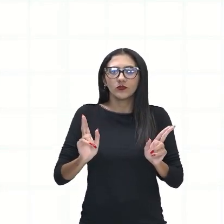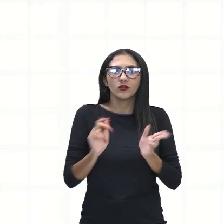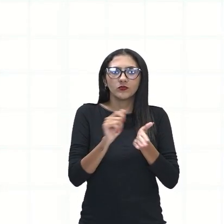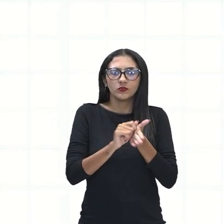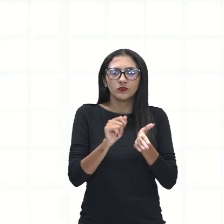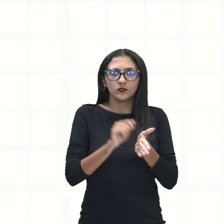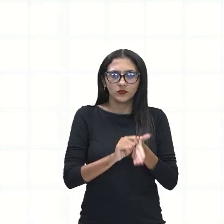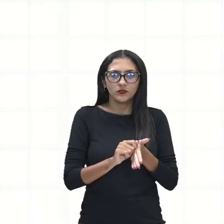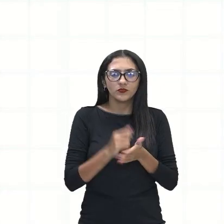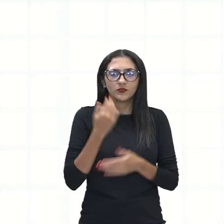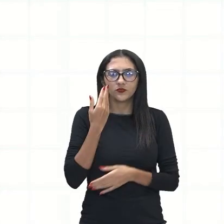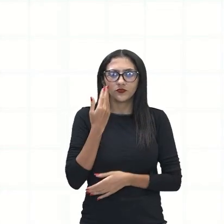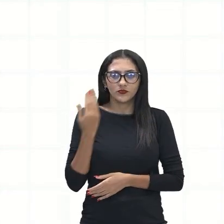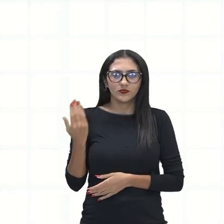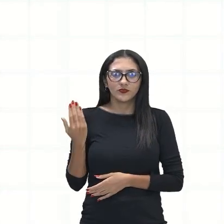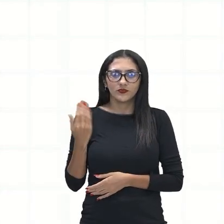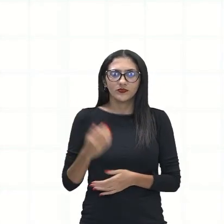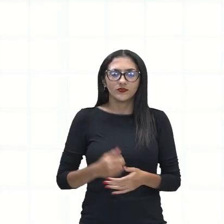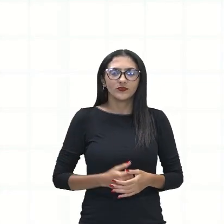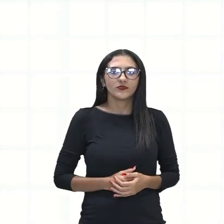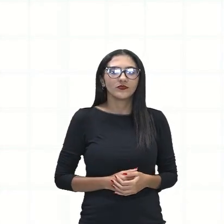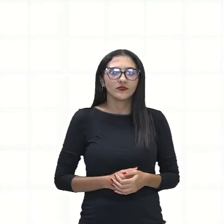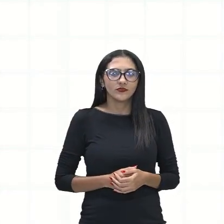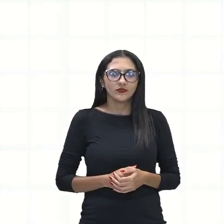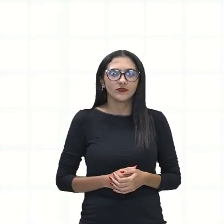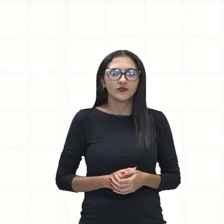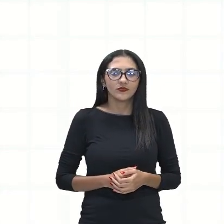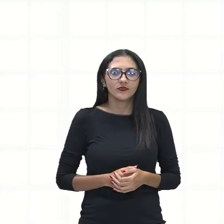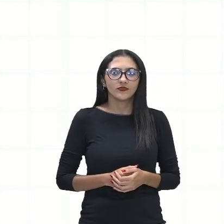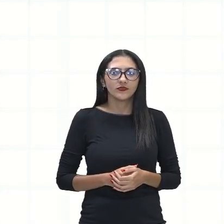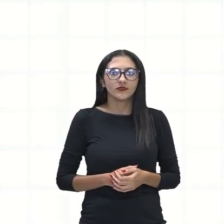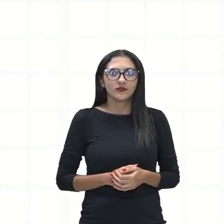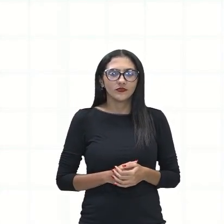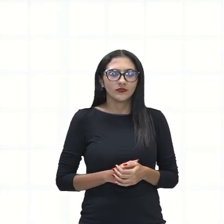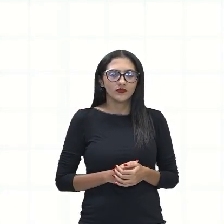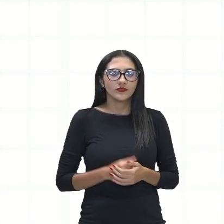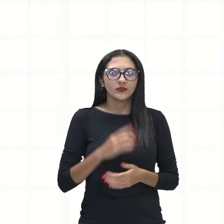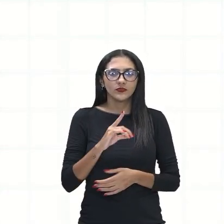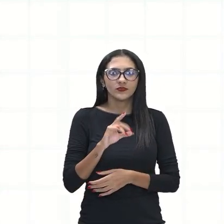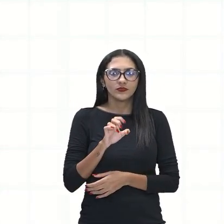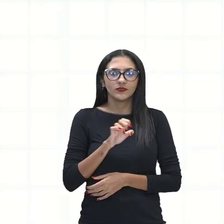Deer, deer, que é corça, né? Deer.